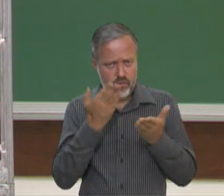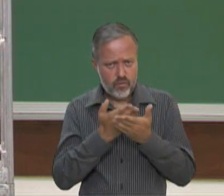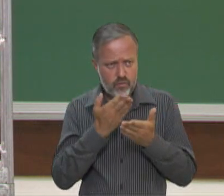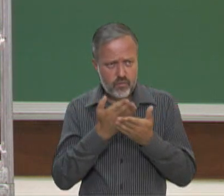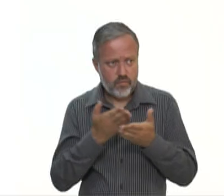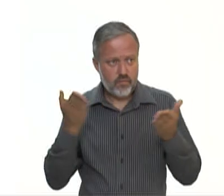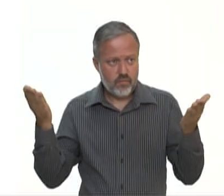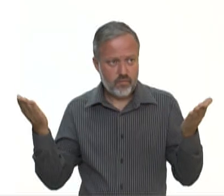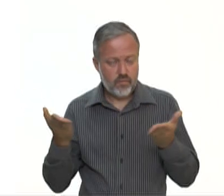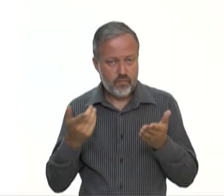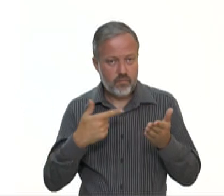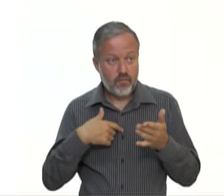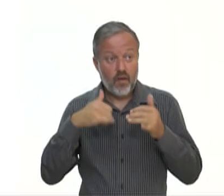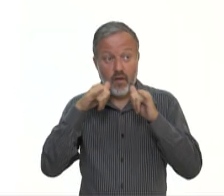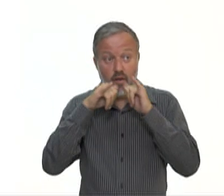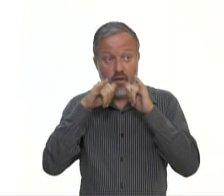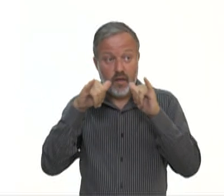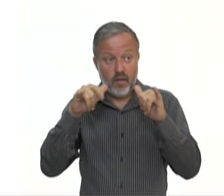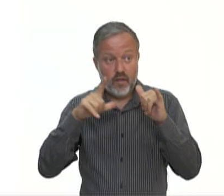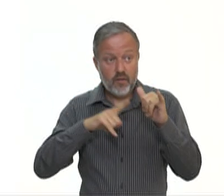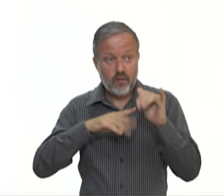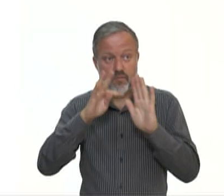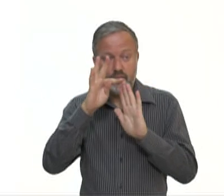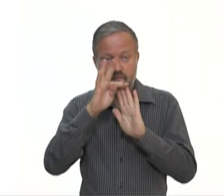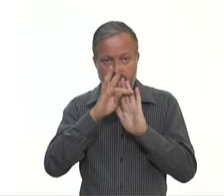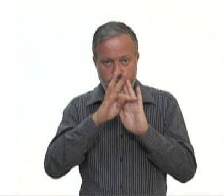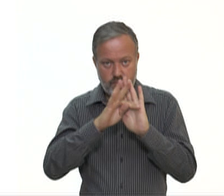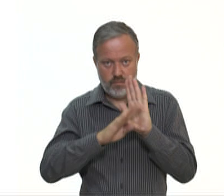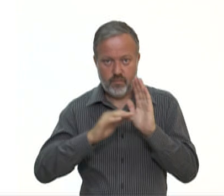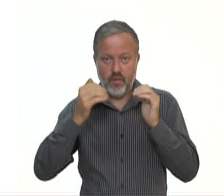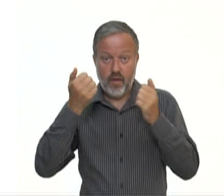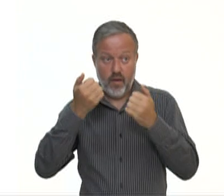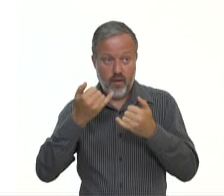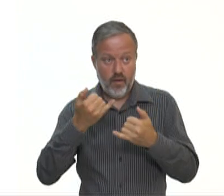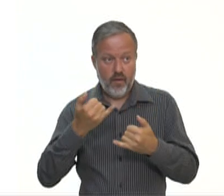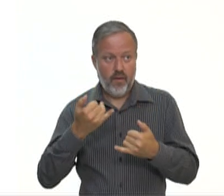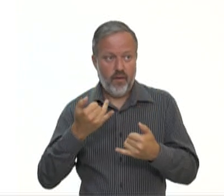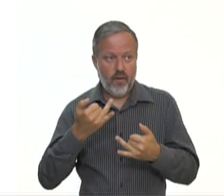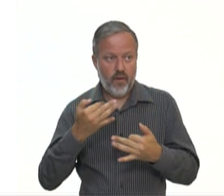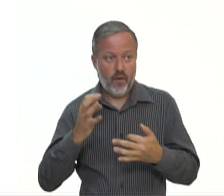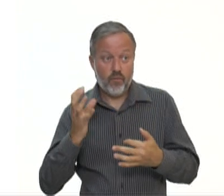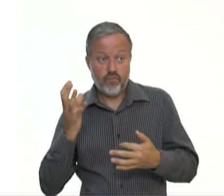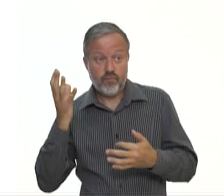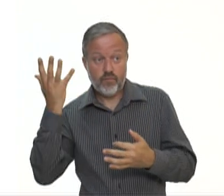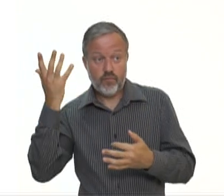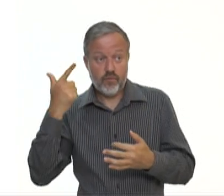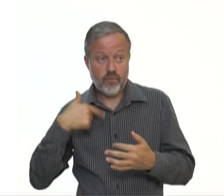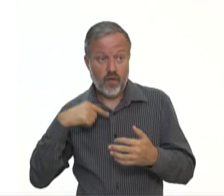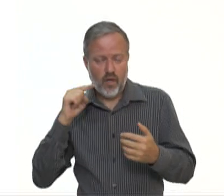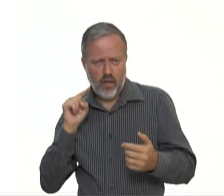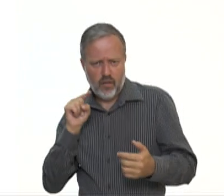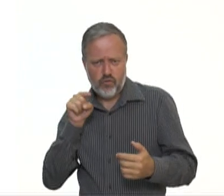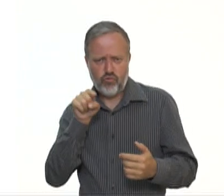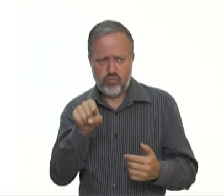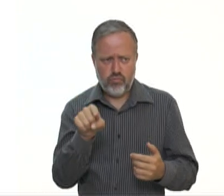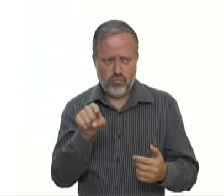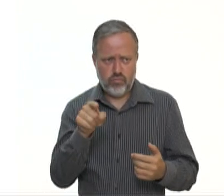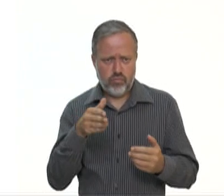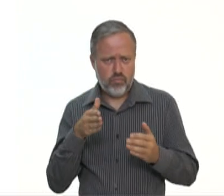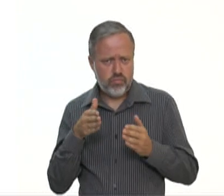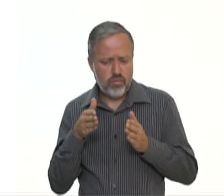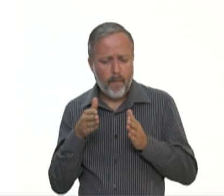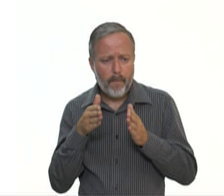hoje. Uma notícia é um texto que relata um hecho de forma direta, seguindo